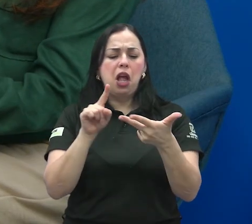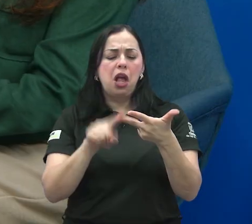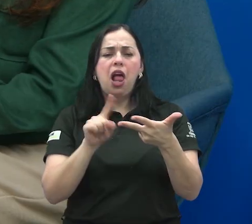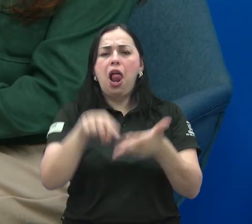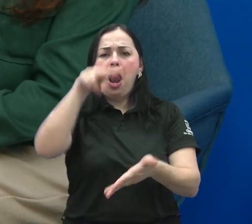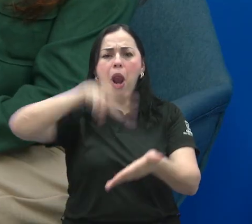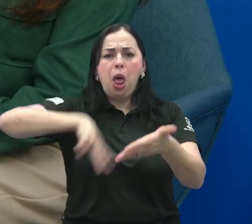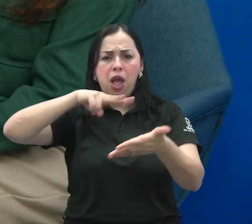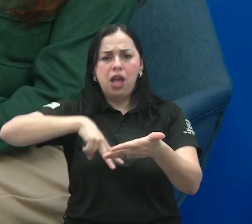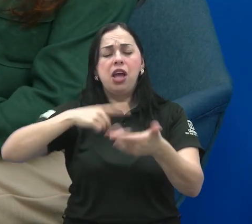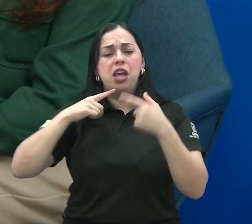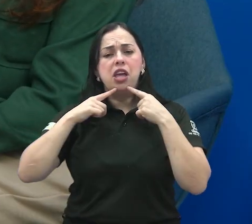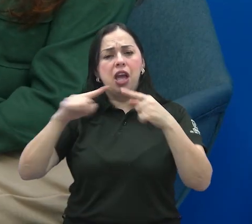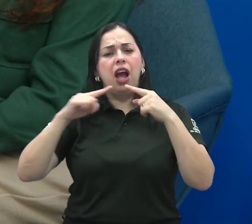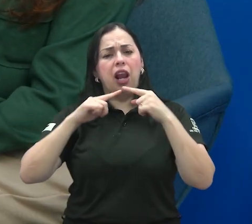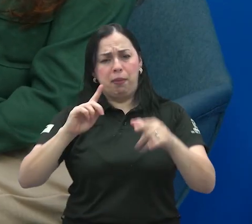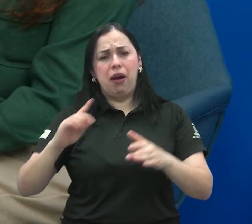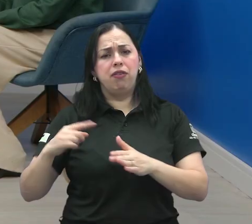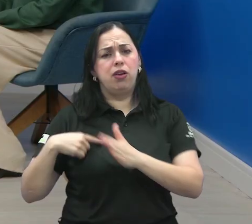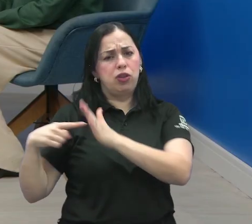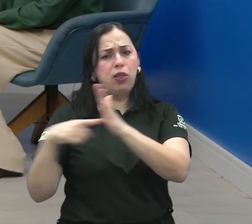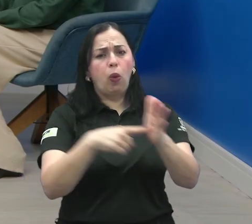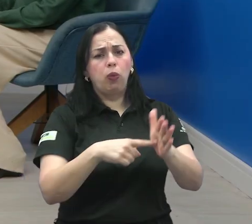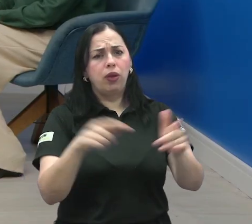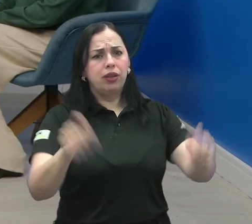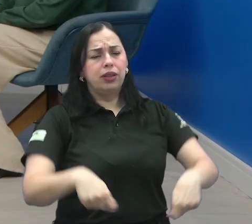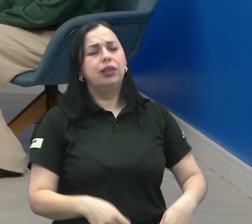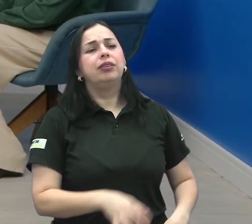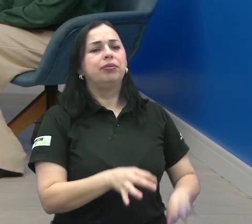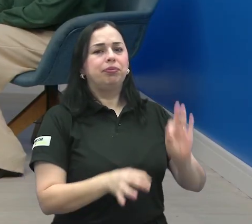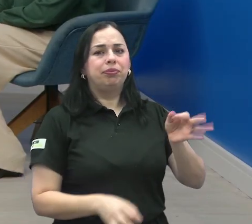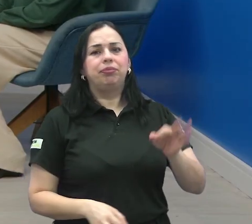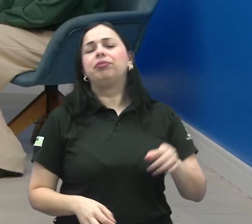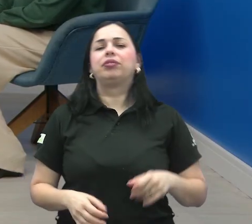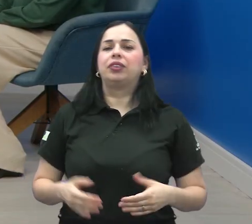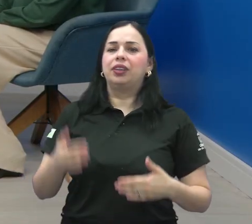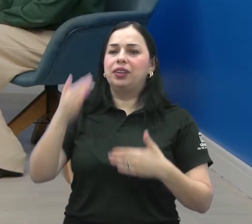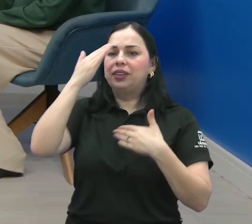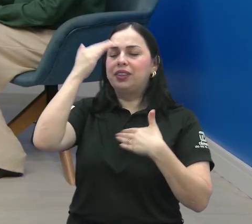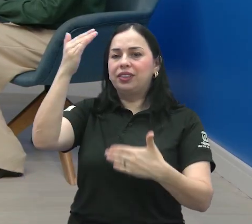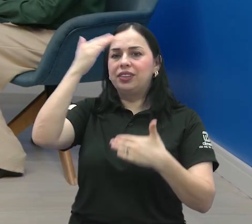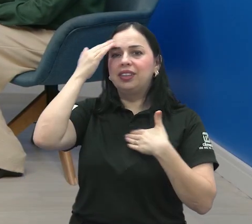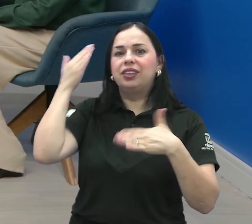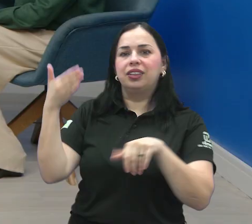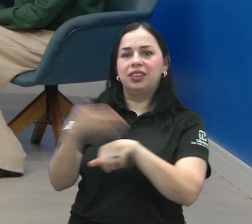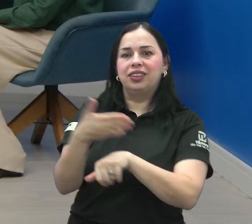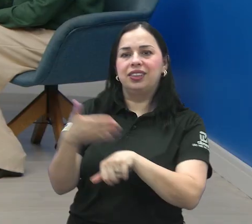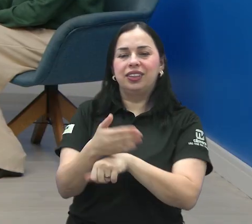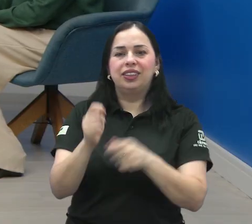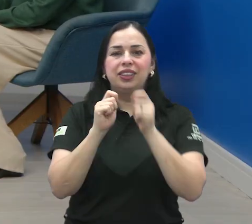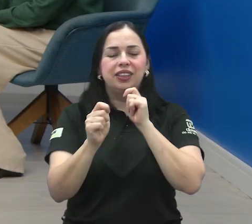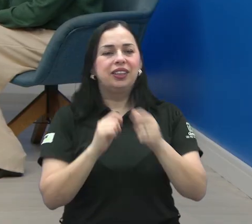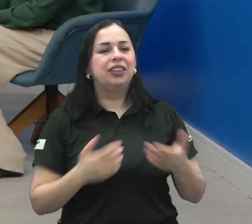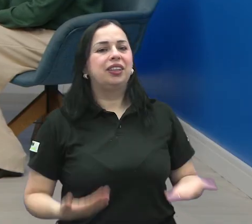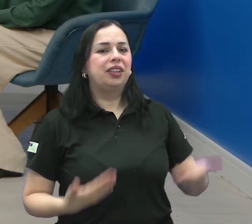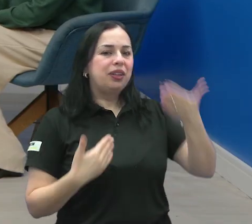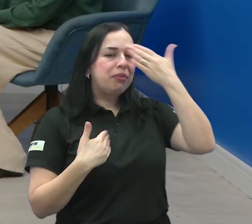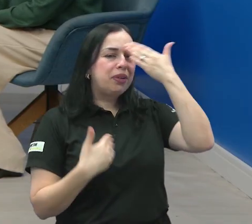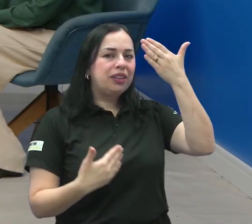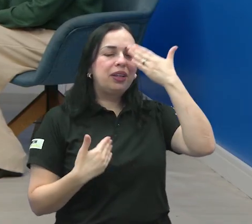e faça a reclamação, né, doutor? Exatamente. Com certeza. Muito obrigada pela sua participação. Eu que